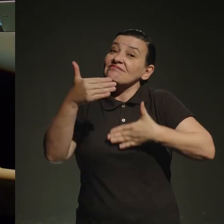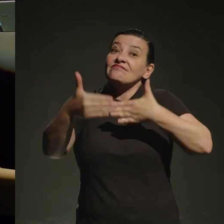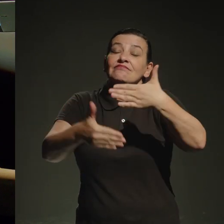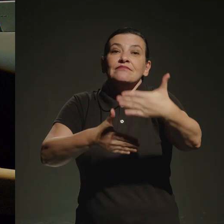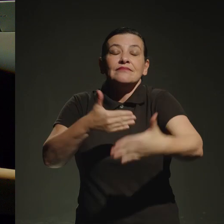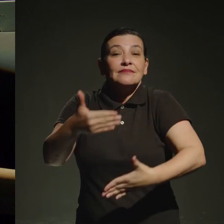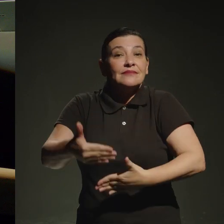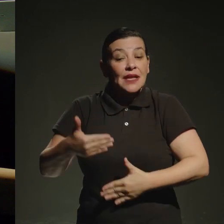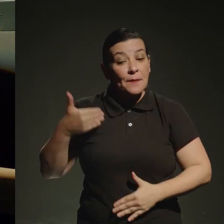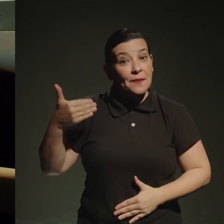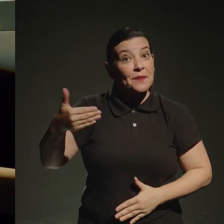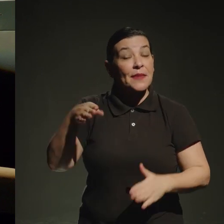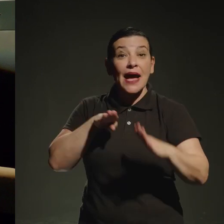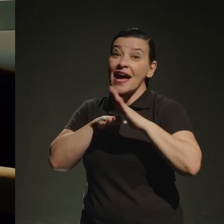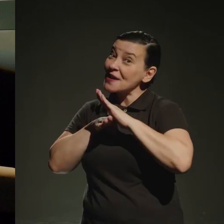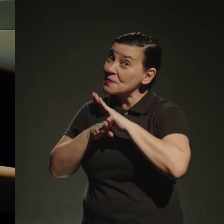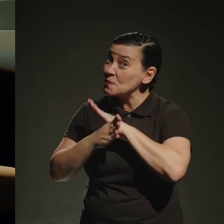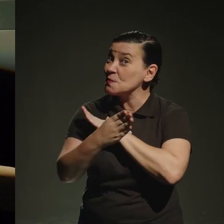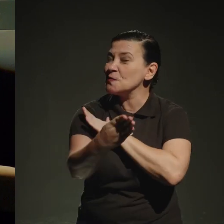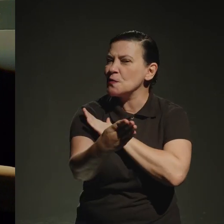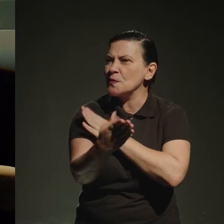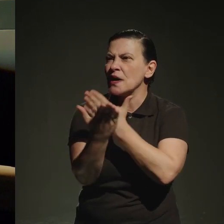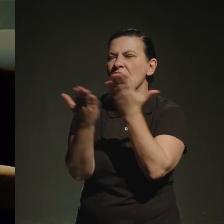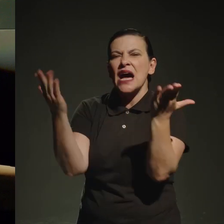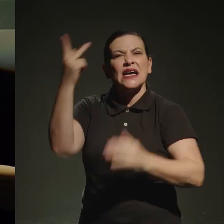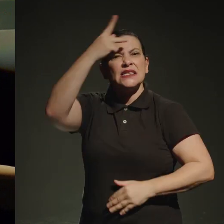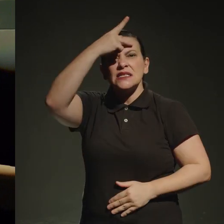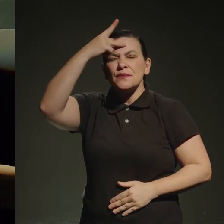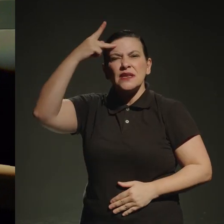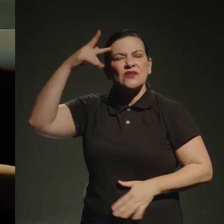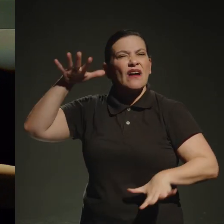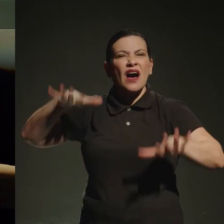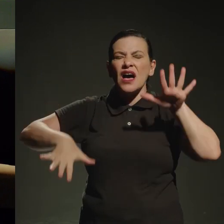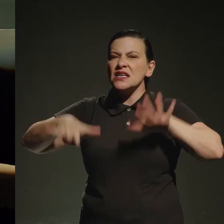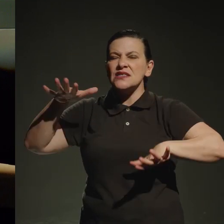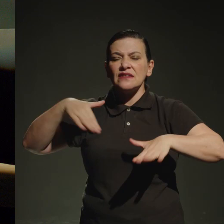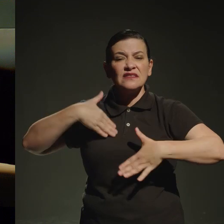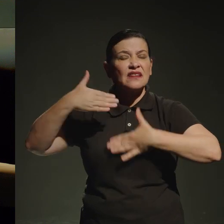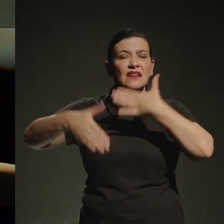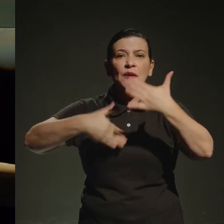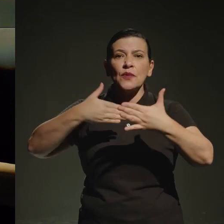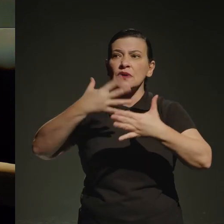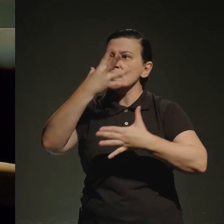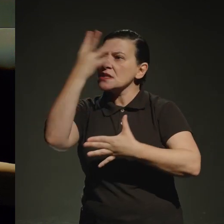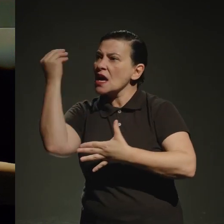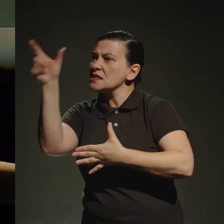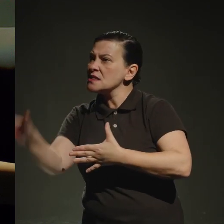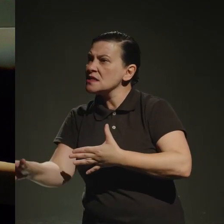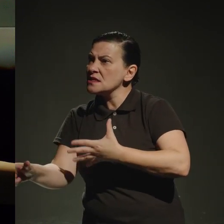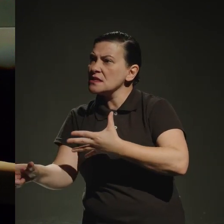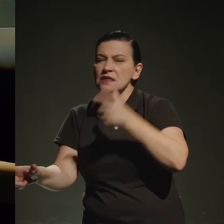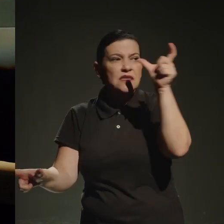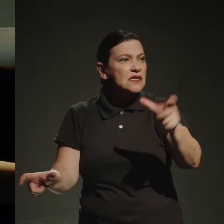perguntar. Saco. Ah, mas tudo bem. Em seguida, todo mundo se acostuma. As pessoas esquecem umas das